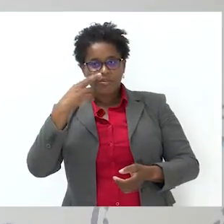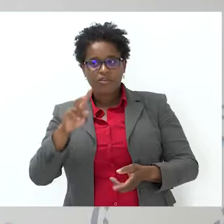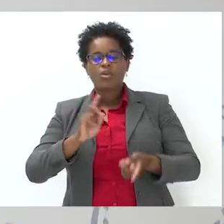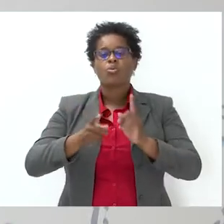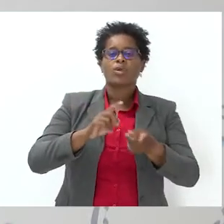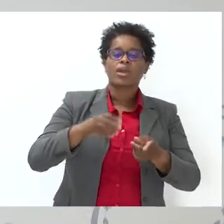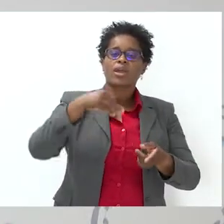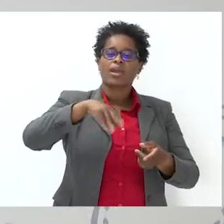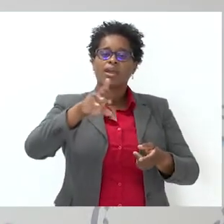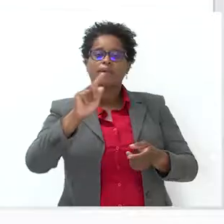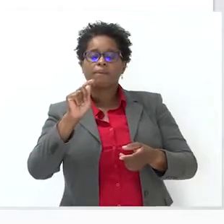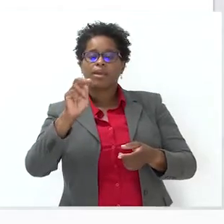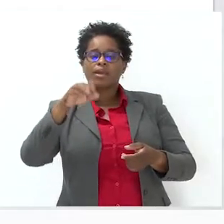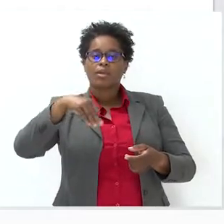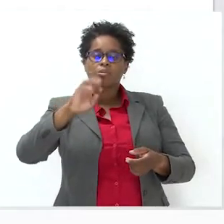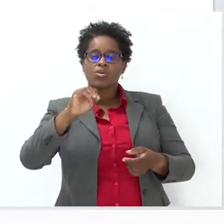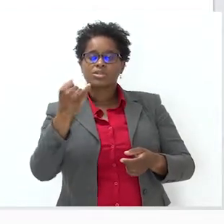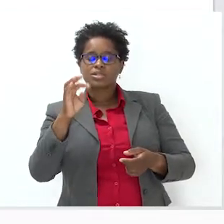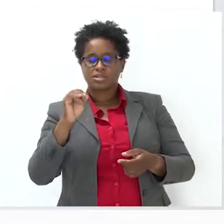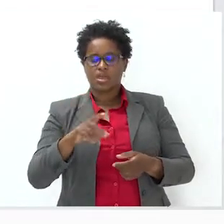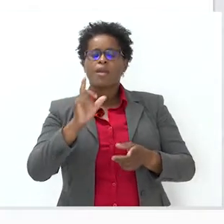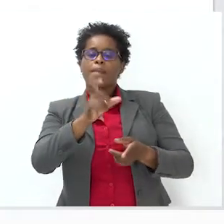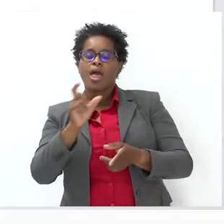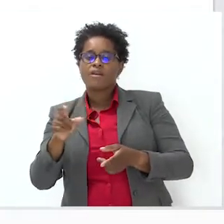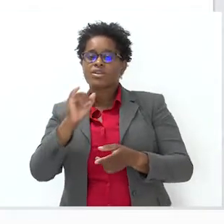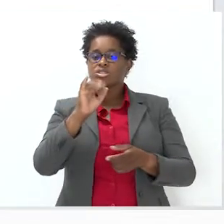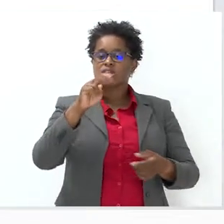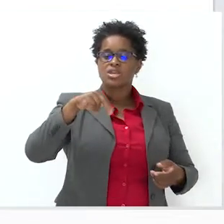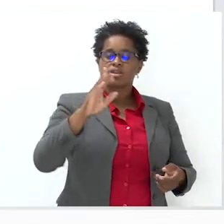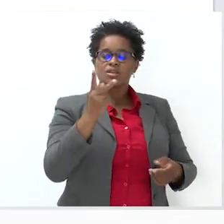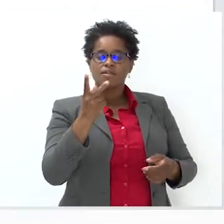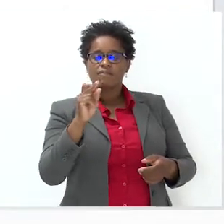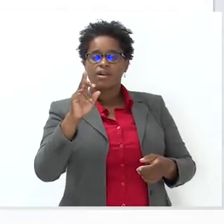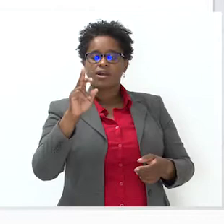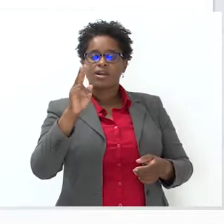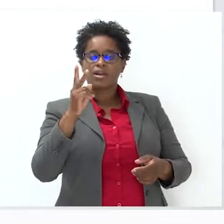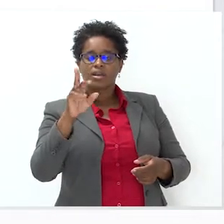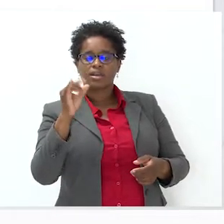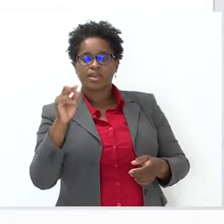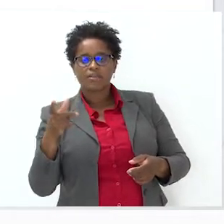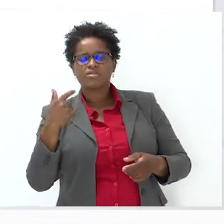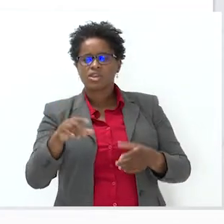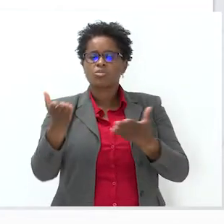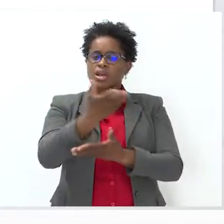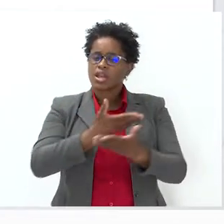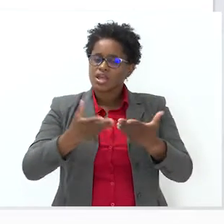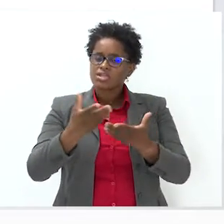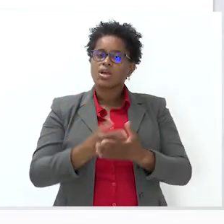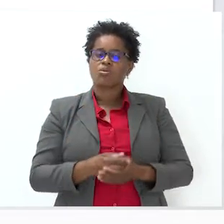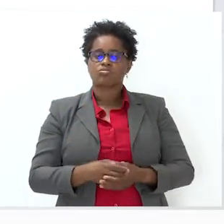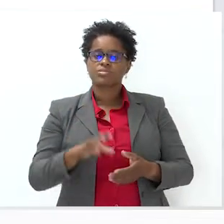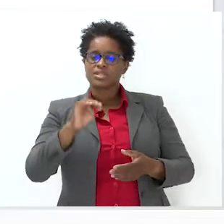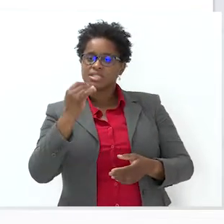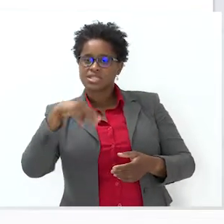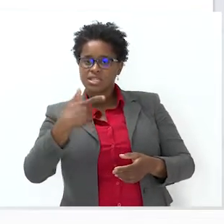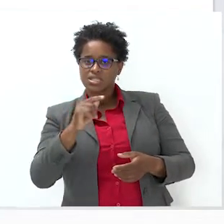o que são preposições. Preposições são palavras invariáveis que estabelecem uma relação de sentido entre as